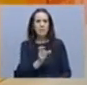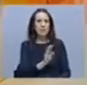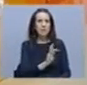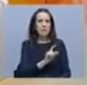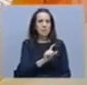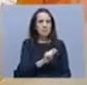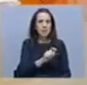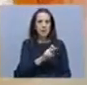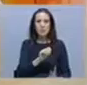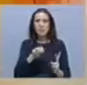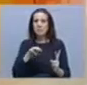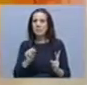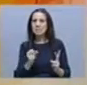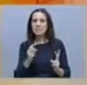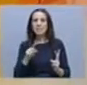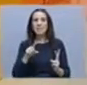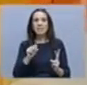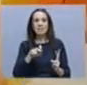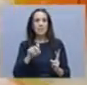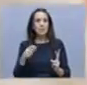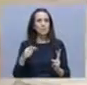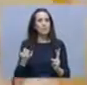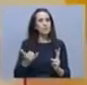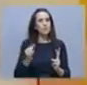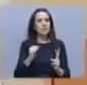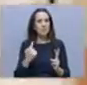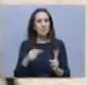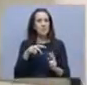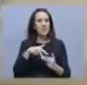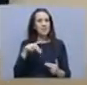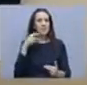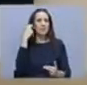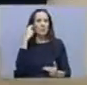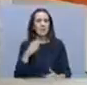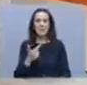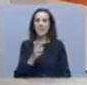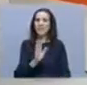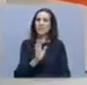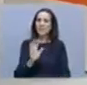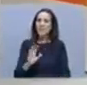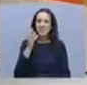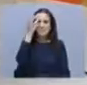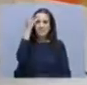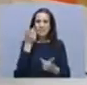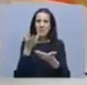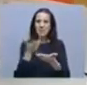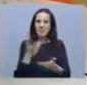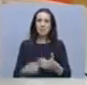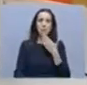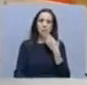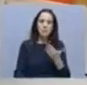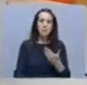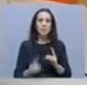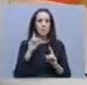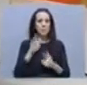Miguel Gavinhos, vice-presidente da Câmara Municipal de Fundão. Olá! Olá, chefe, bem-vindo. Obrigado. E olá, Miguel.